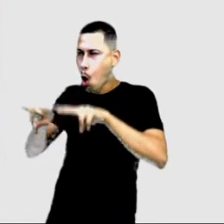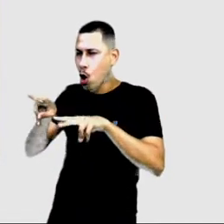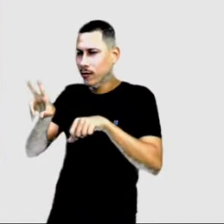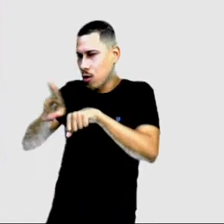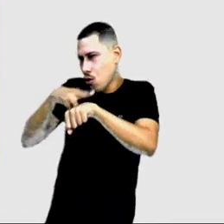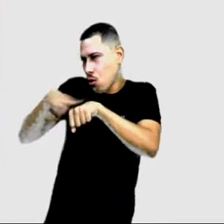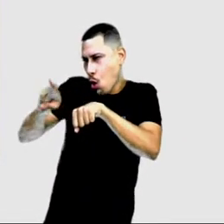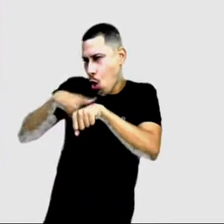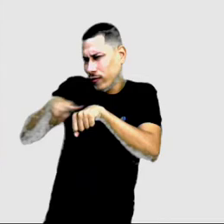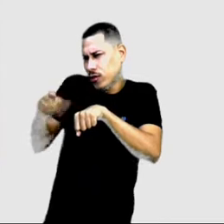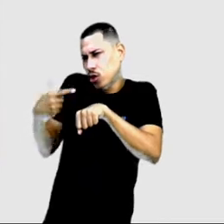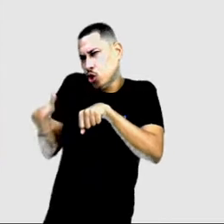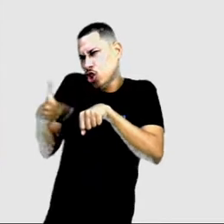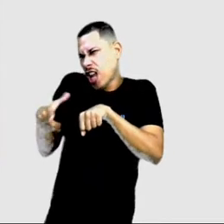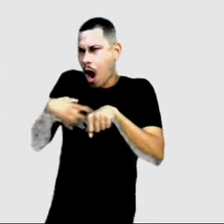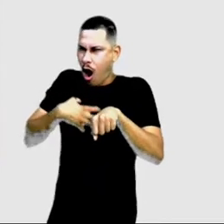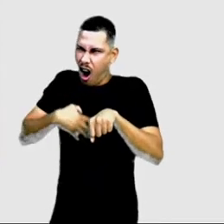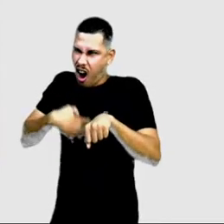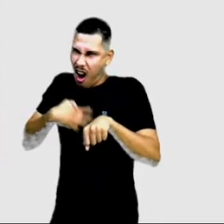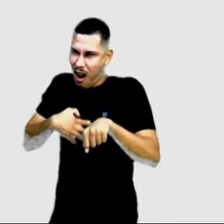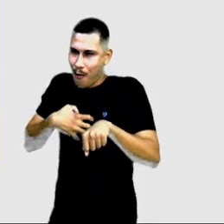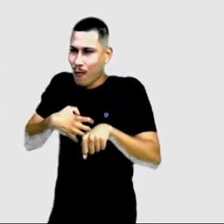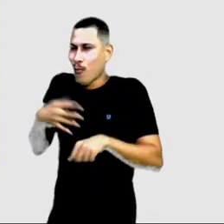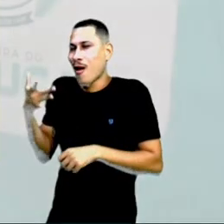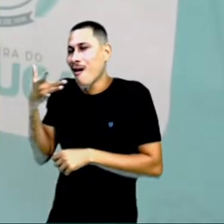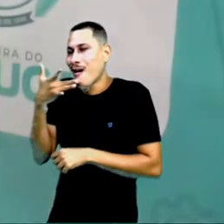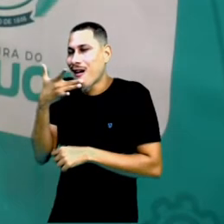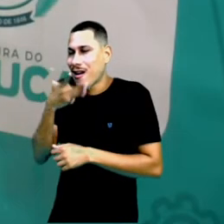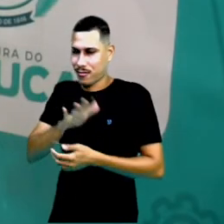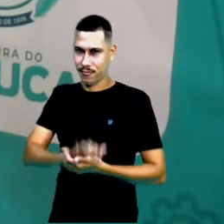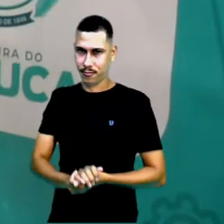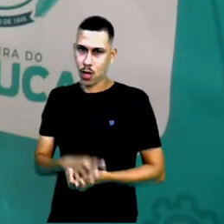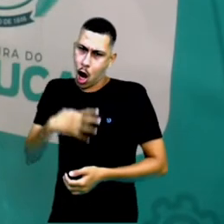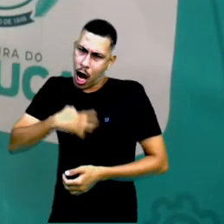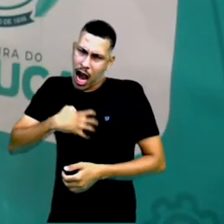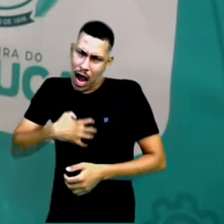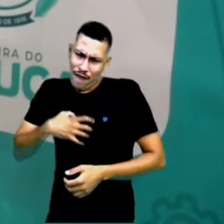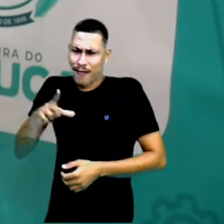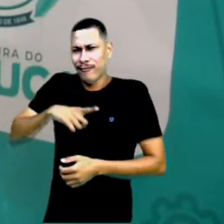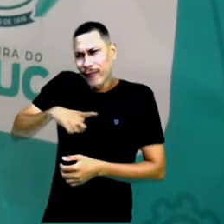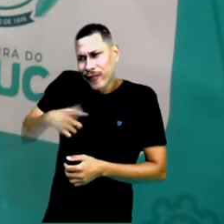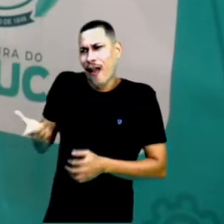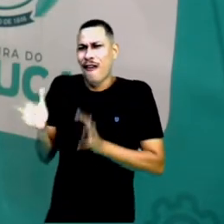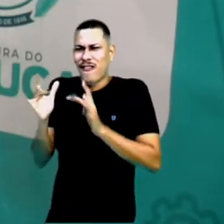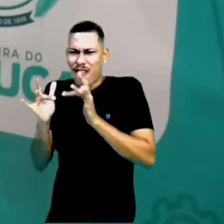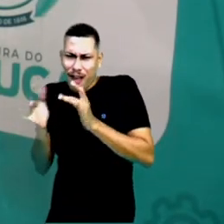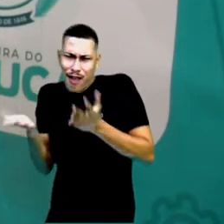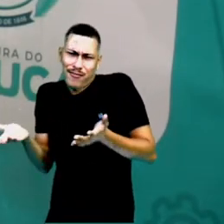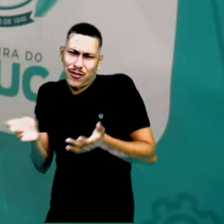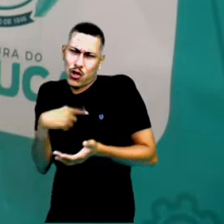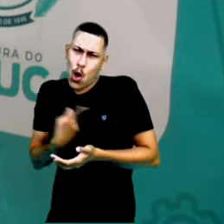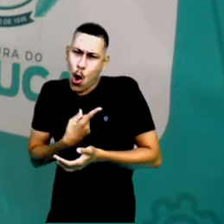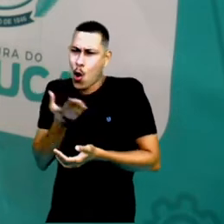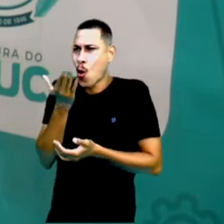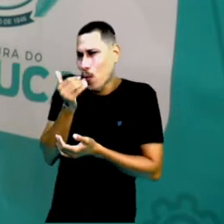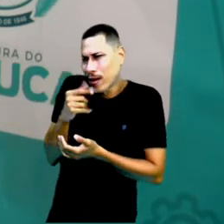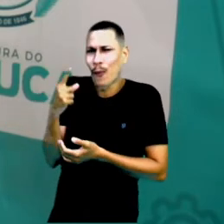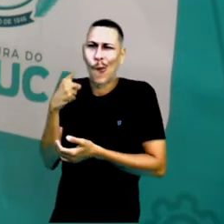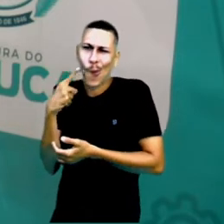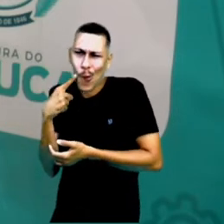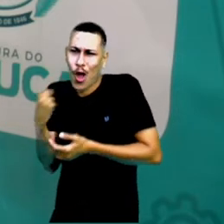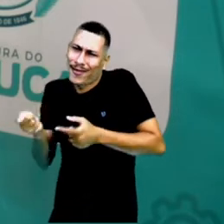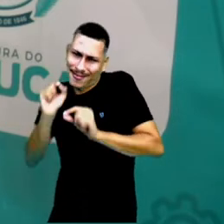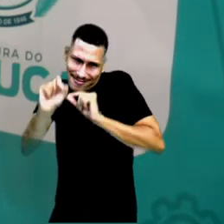amor não tem mau humor que resista então a raiva que a gente tem aí do namorado vai passar se a gente comeu bom